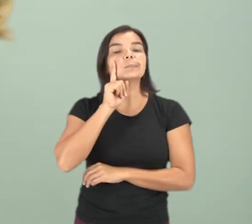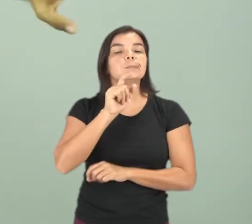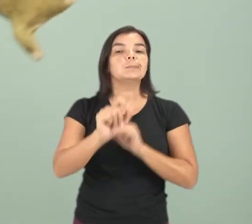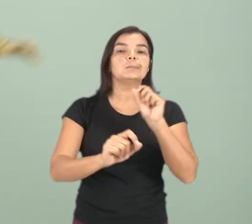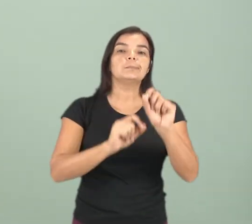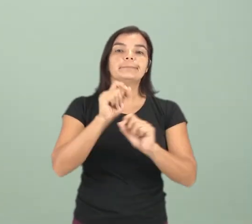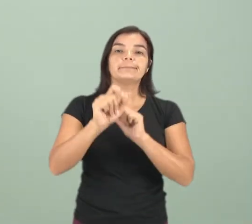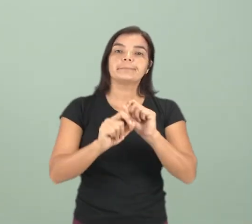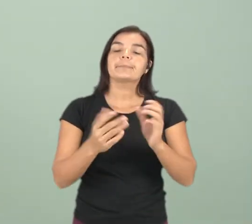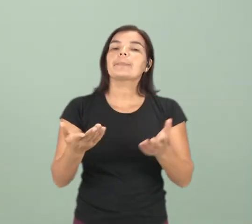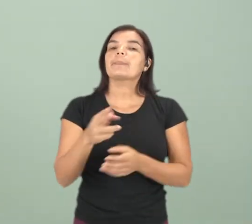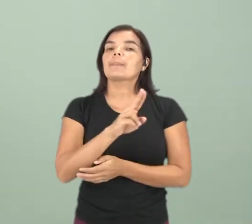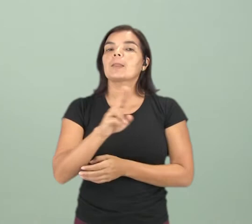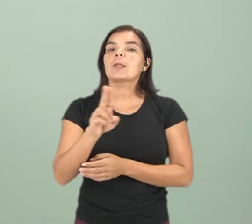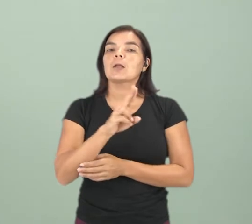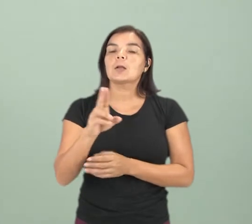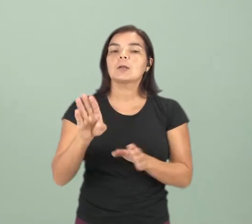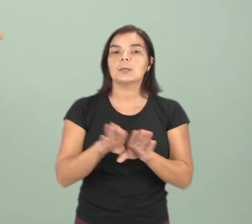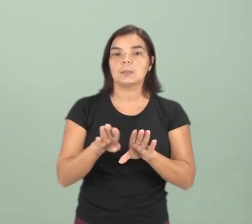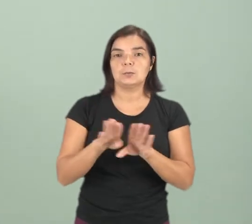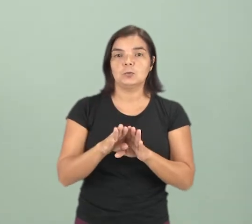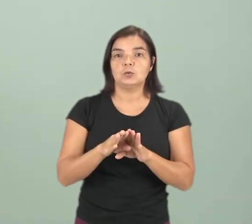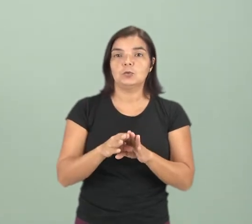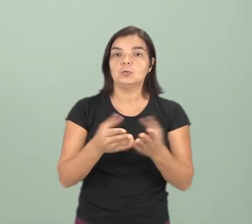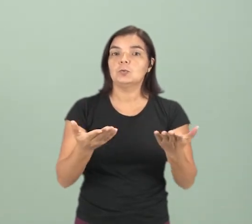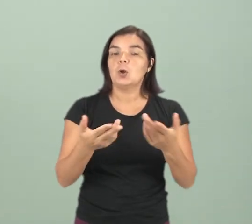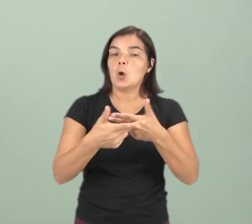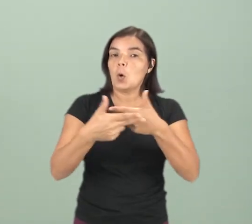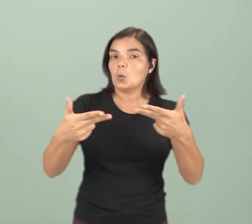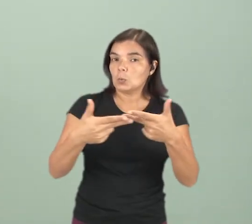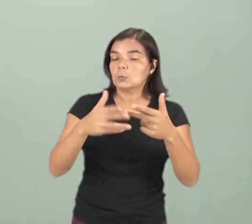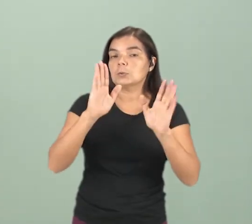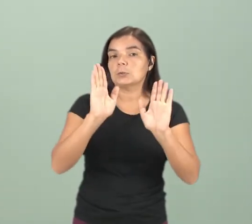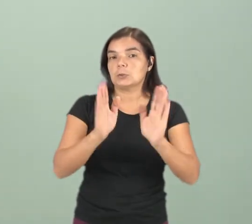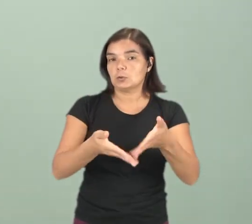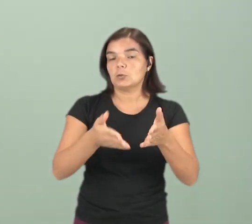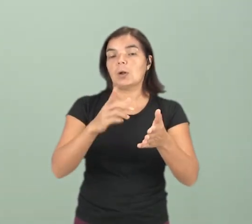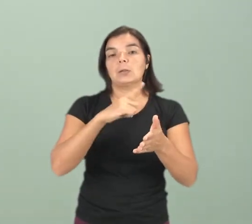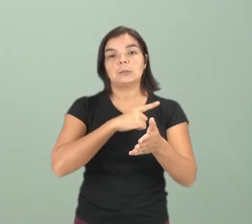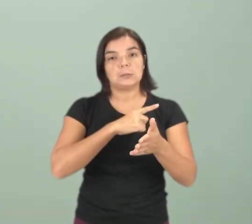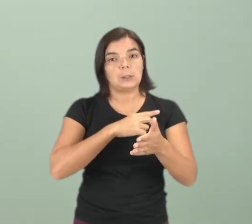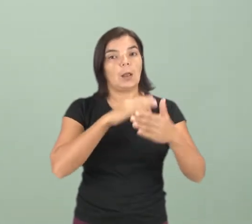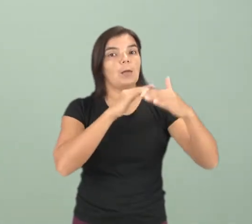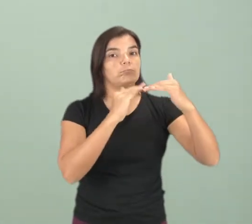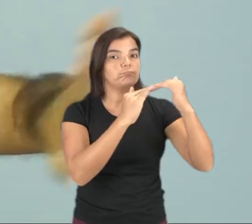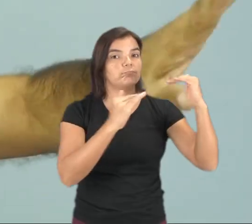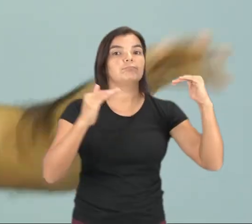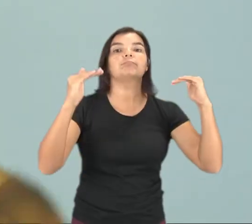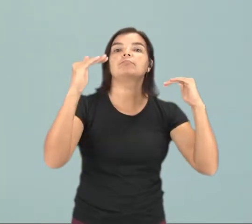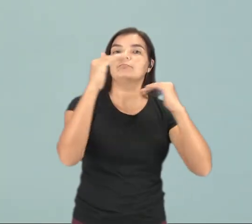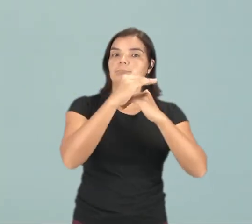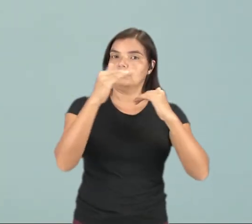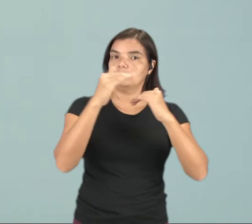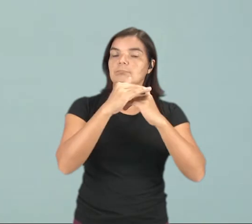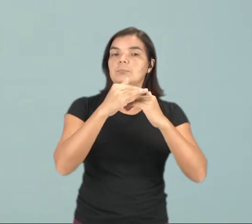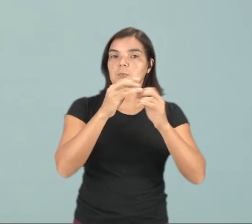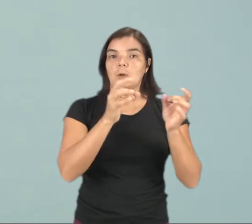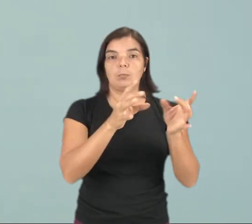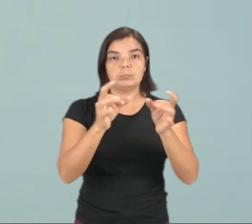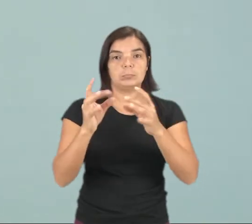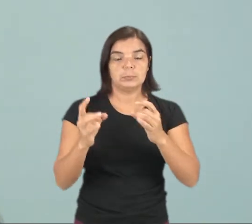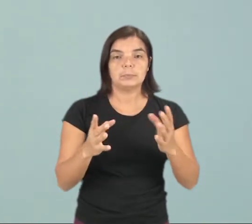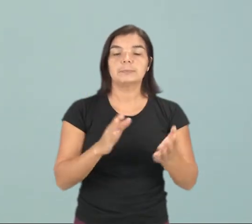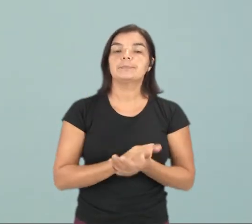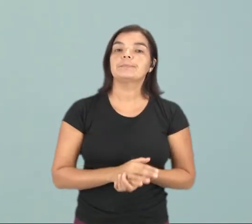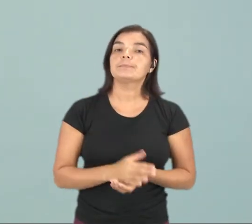são o que eles chamam de excesso, de coisas que já tem algo mais avançado e está à disposição no mercado para